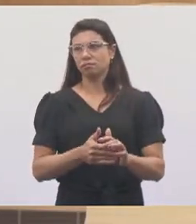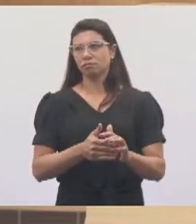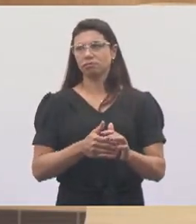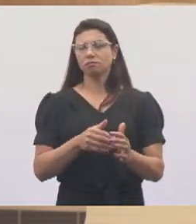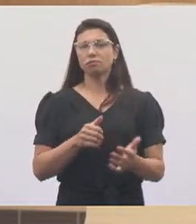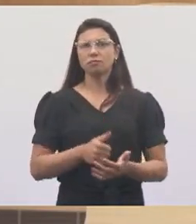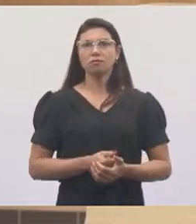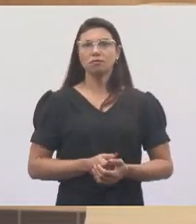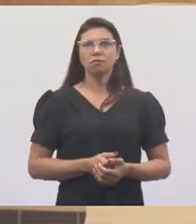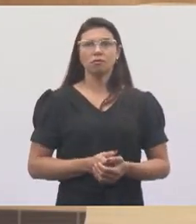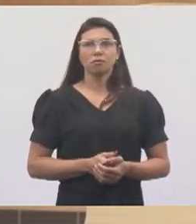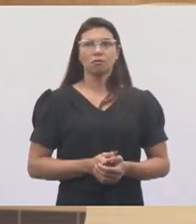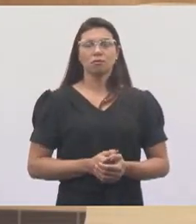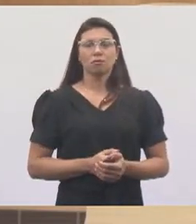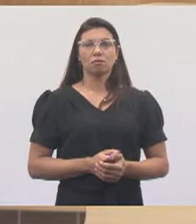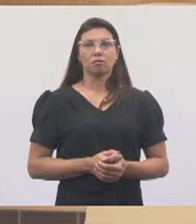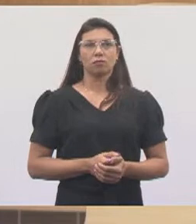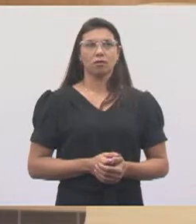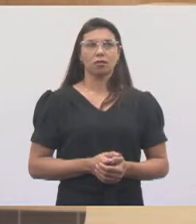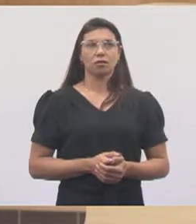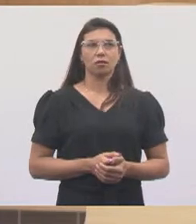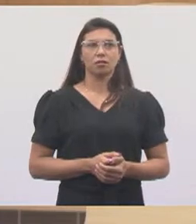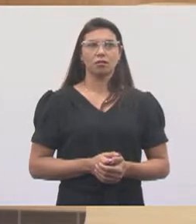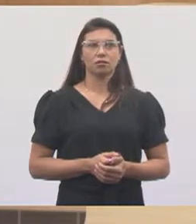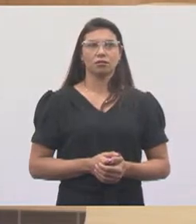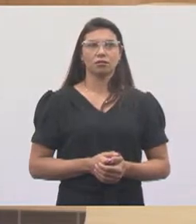Aos representantes